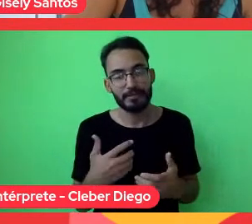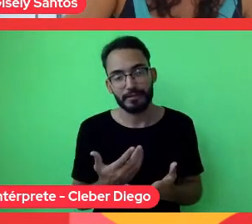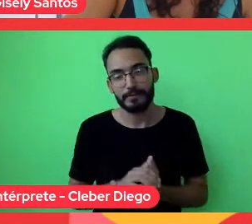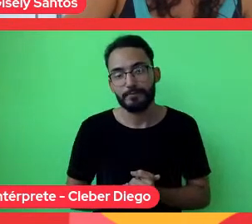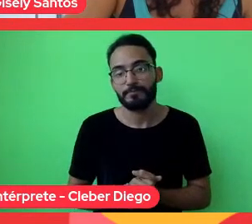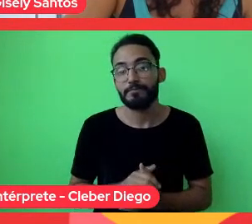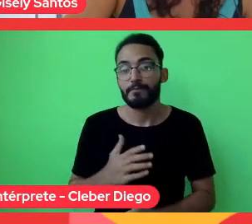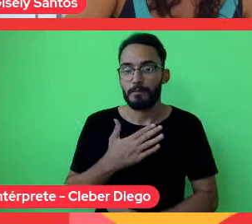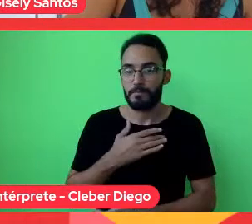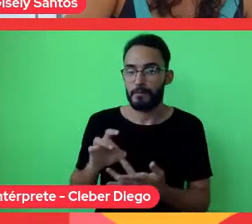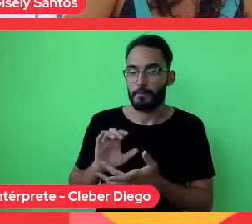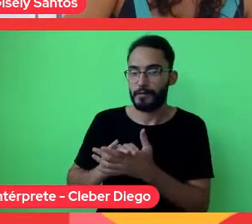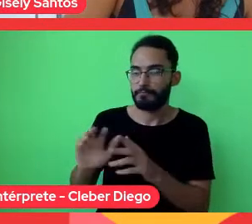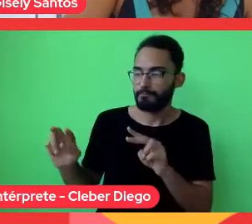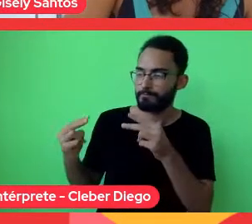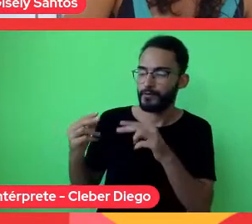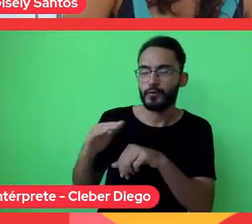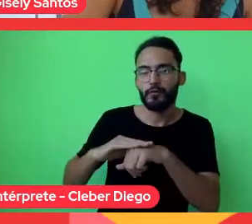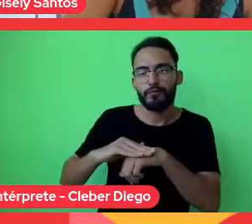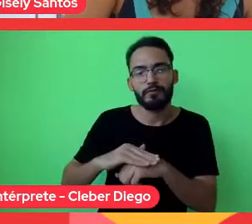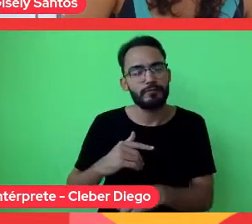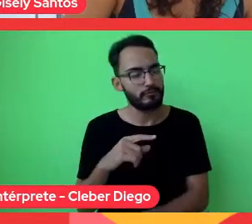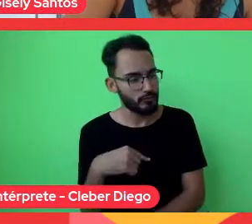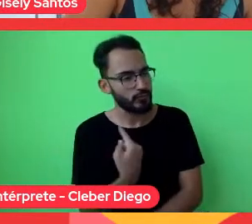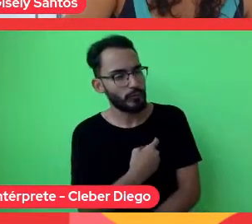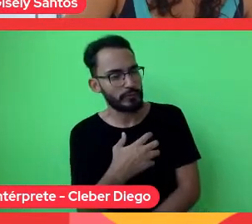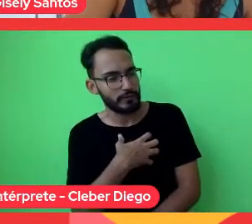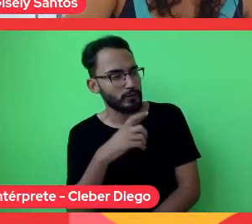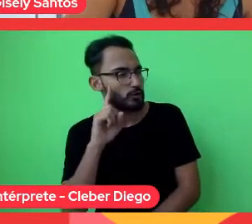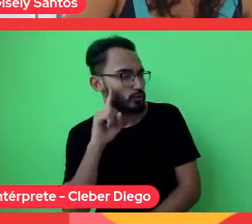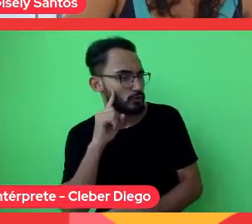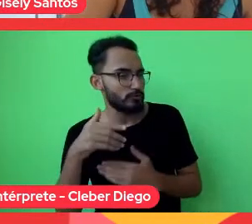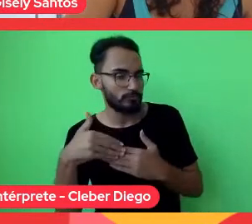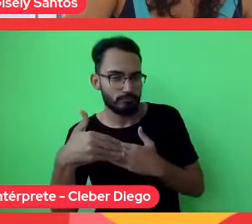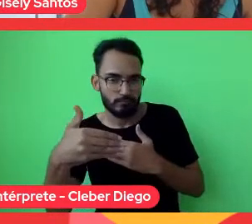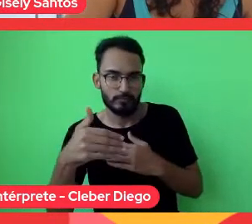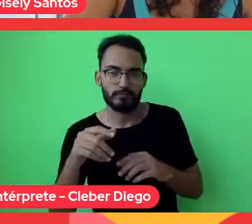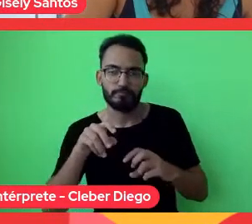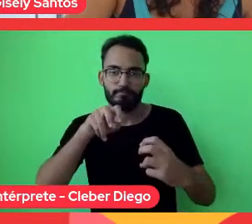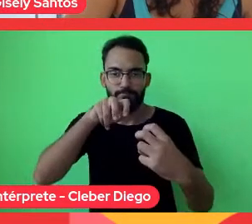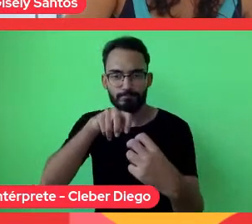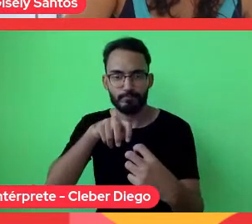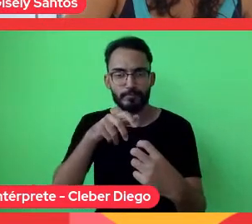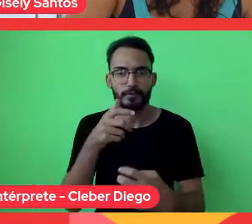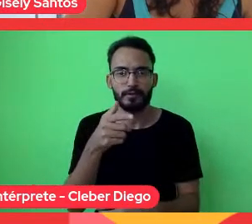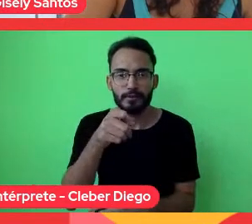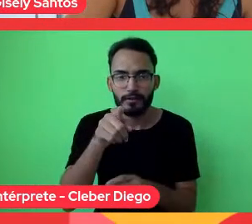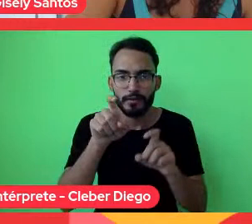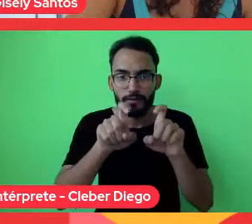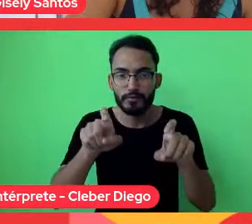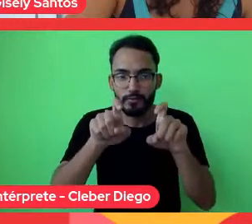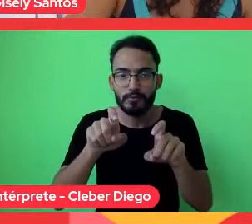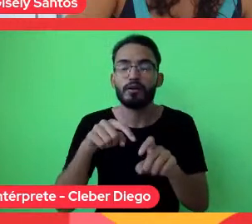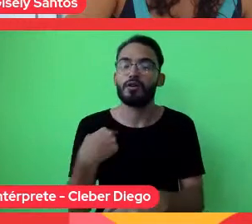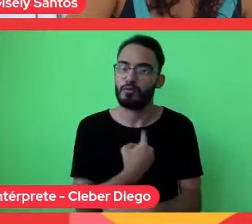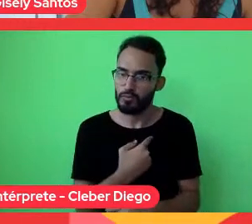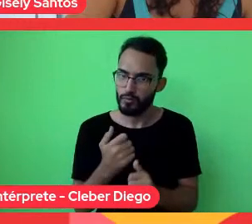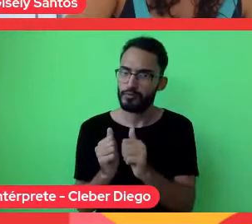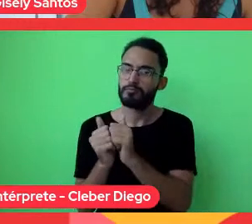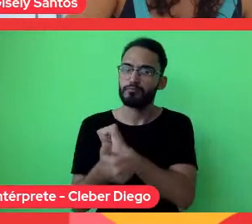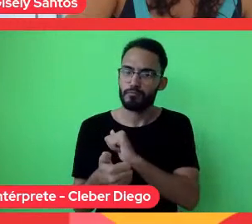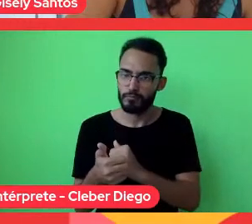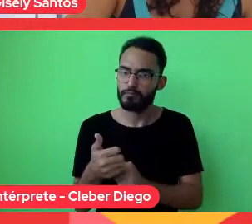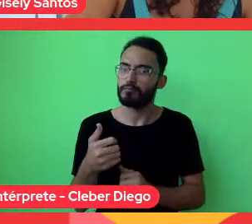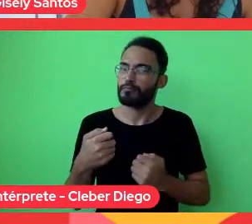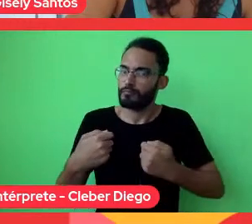virou e falou para a gente assim, por mais que a gente sente todos os dias na frente do computador, nós somos atletas de alta performance.